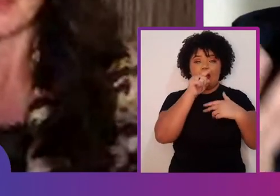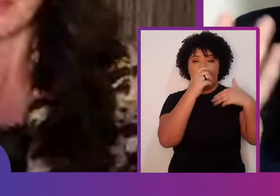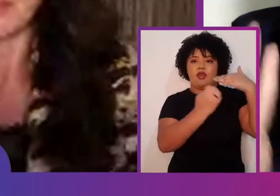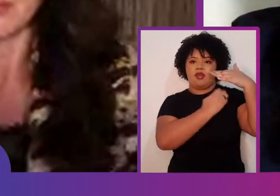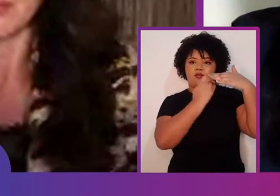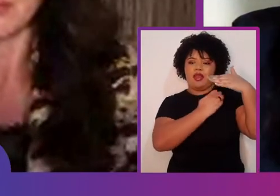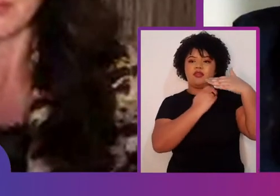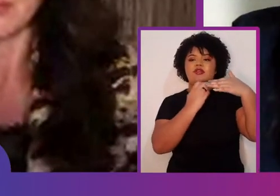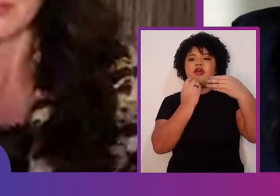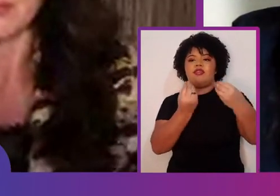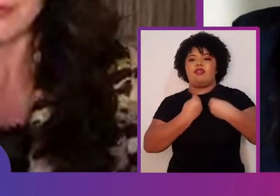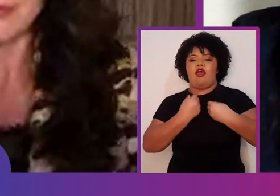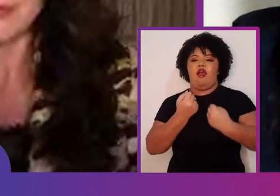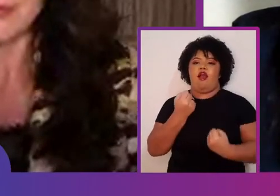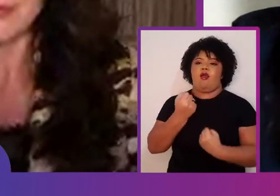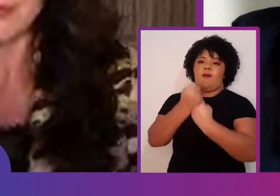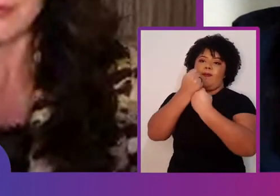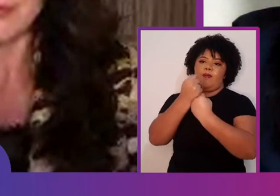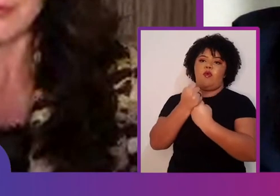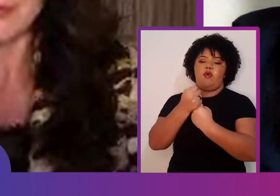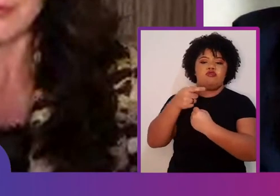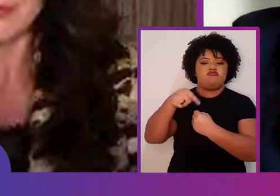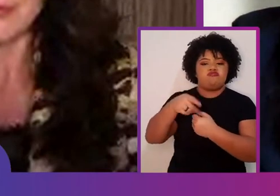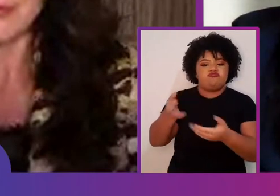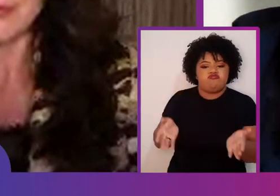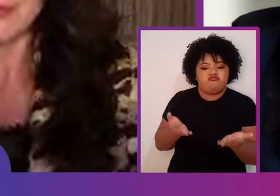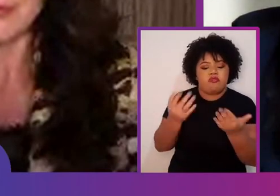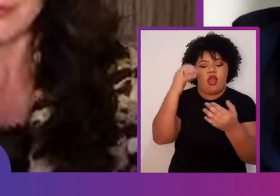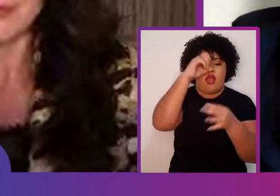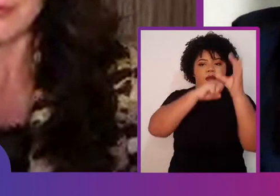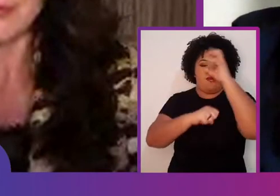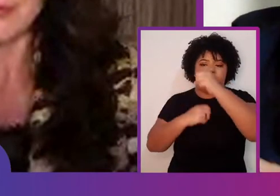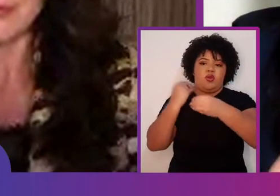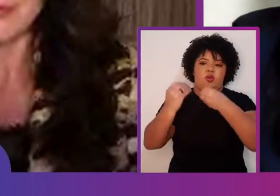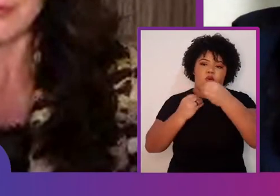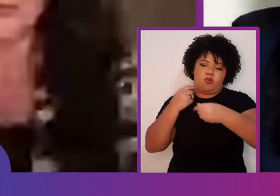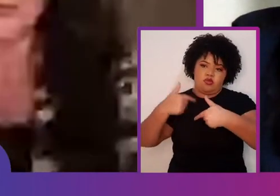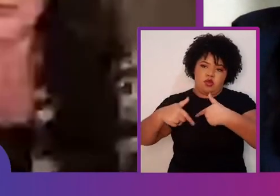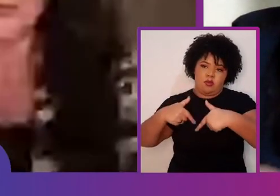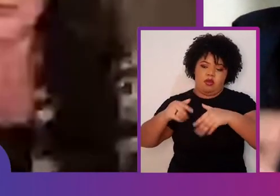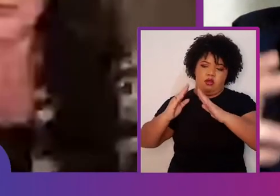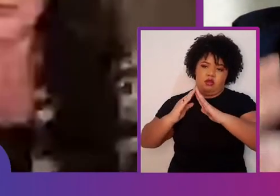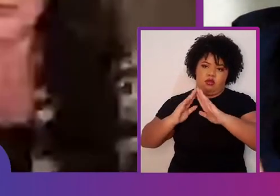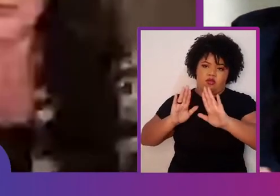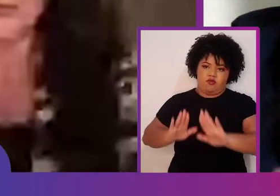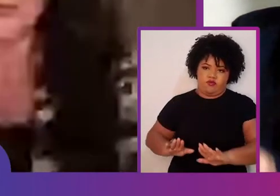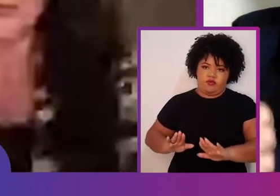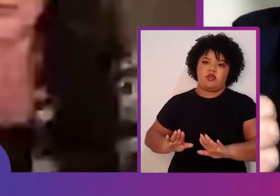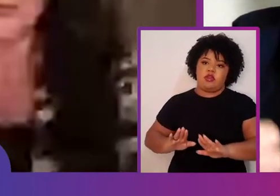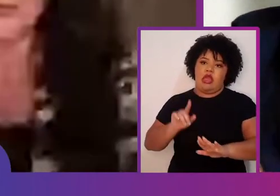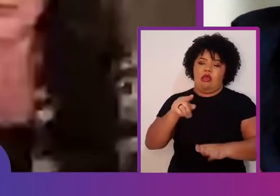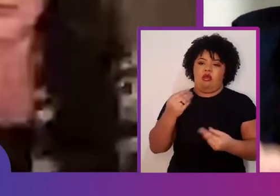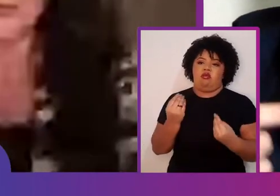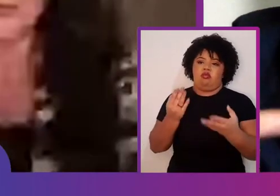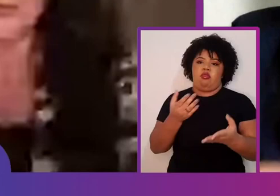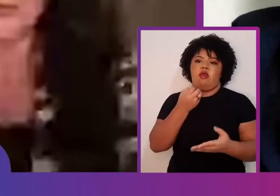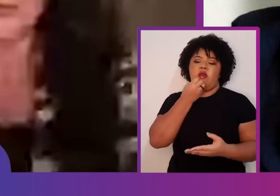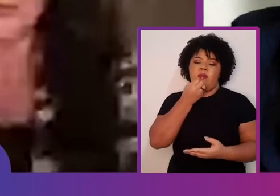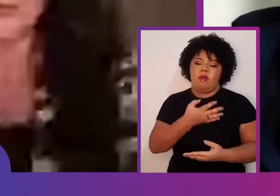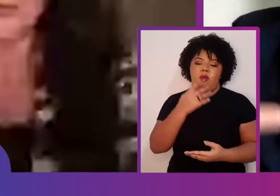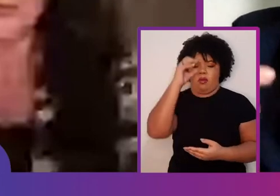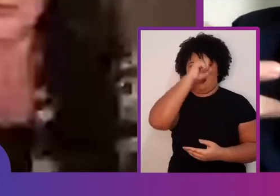suporte para que ele aprenda a trabalhar em home office. Isto é o que permite uma acomodação emocional. Qualquer outra coisa,